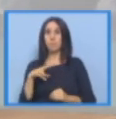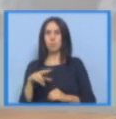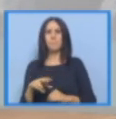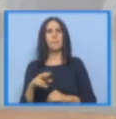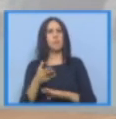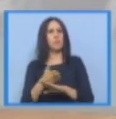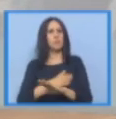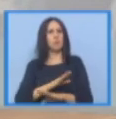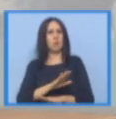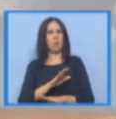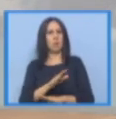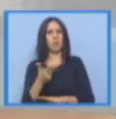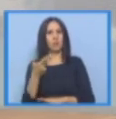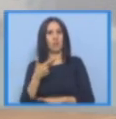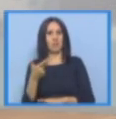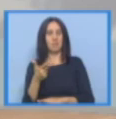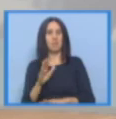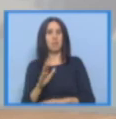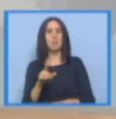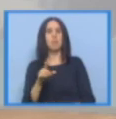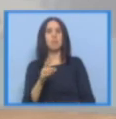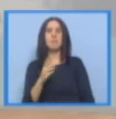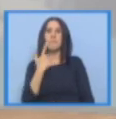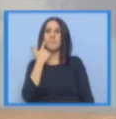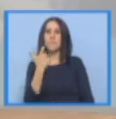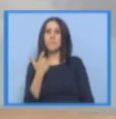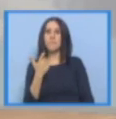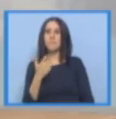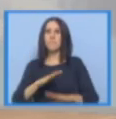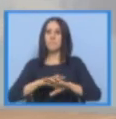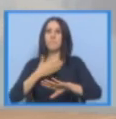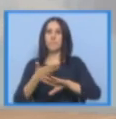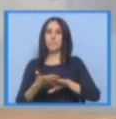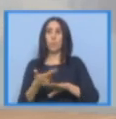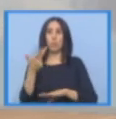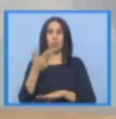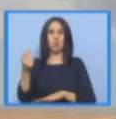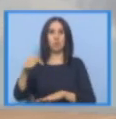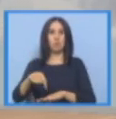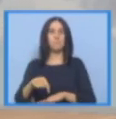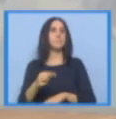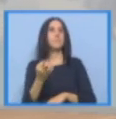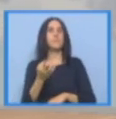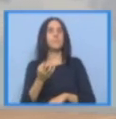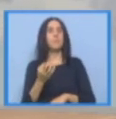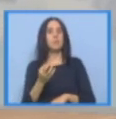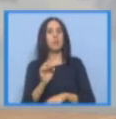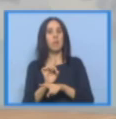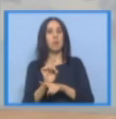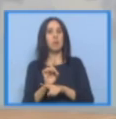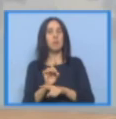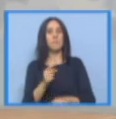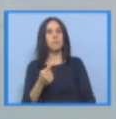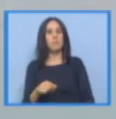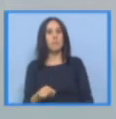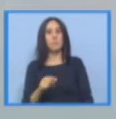já havia antes da Troika e que provavelmente se acentuou com a Troika, foi que enquanto nos